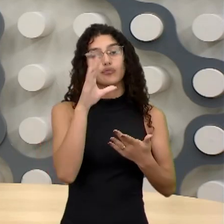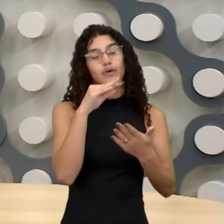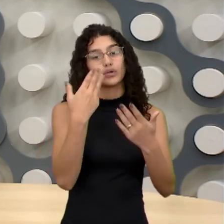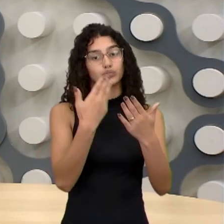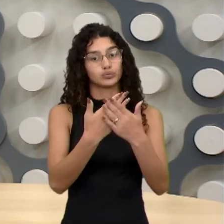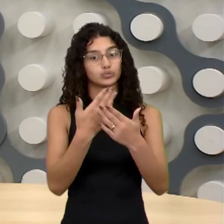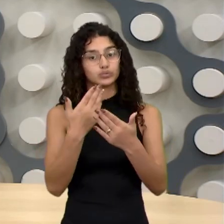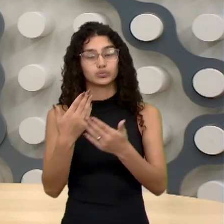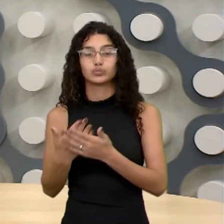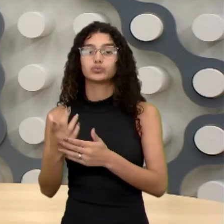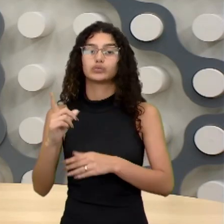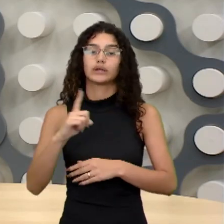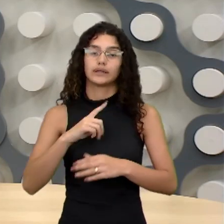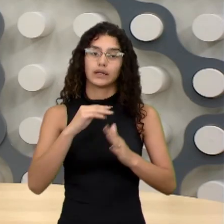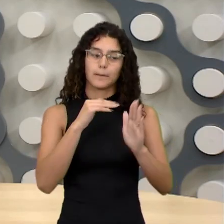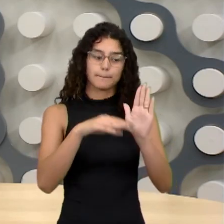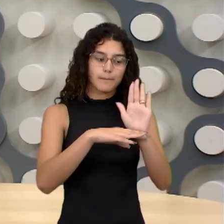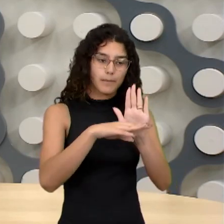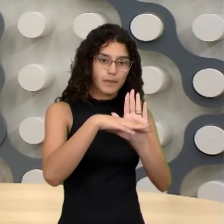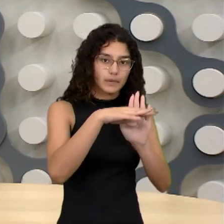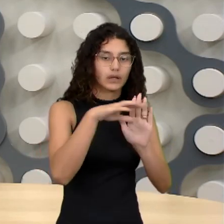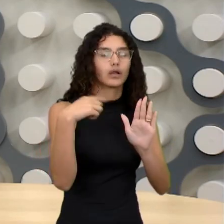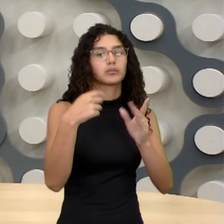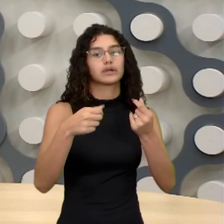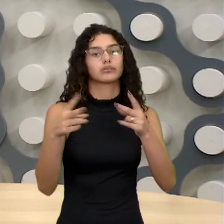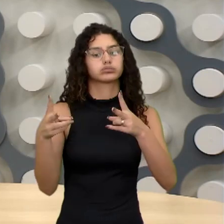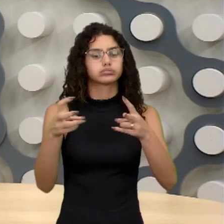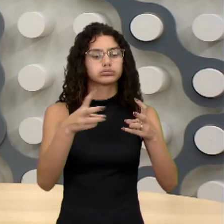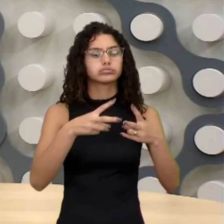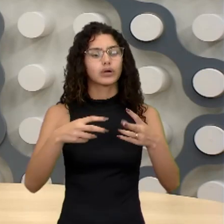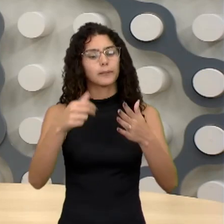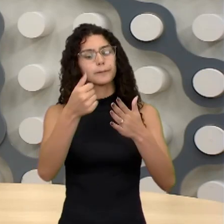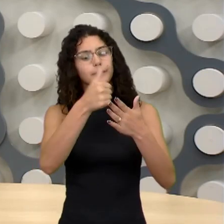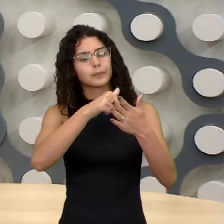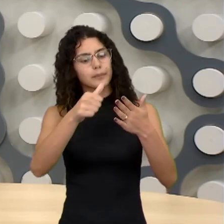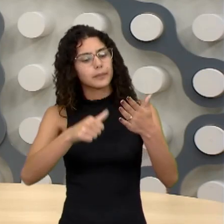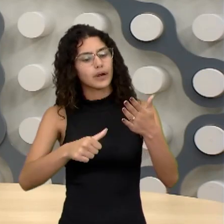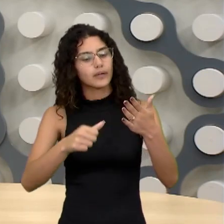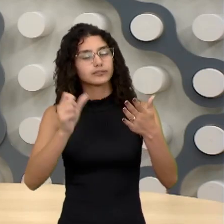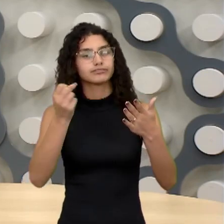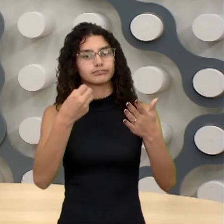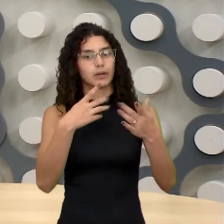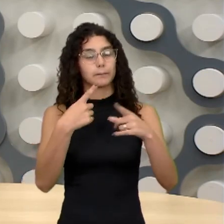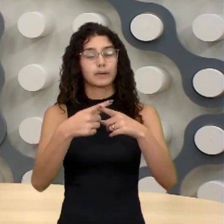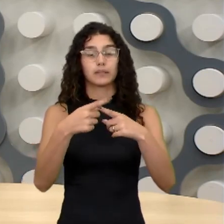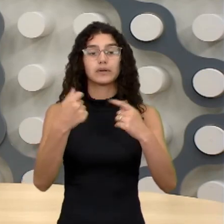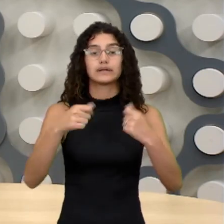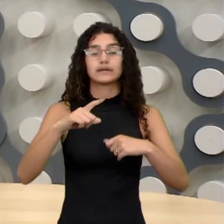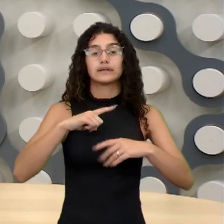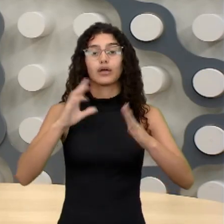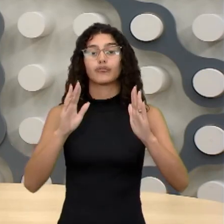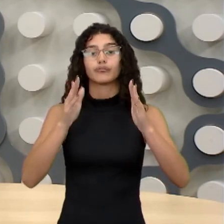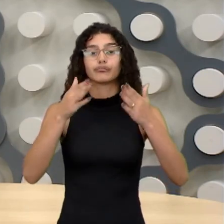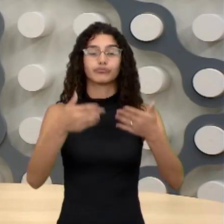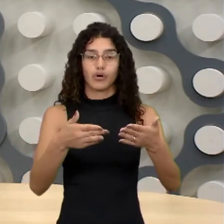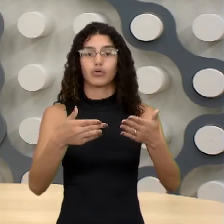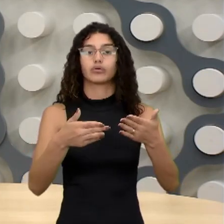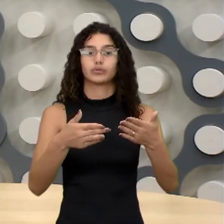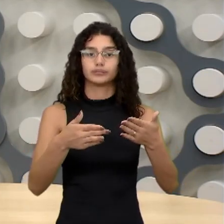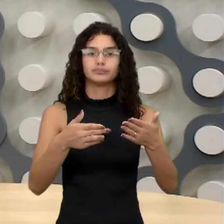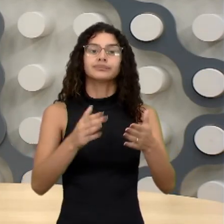estudo aí de escala de tempo geológico, a gente tem que analisar bem, né? Porque tem que ter uma interferência direta em